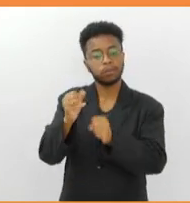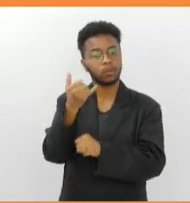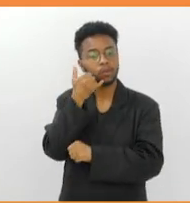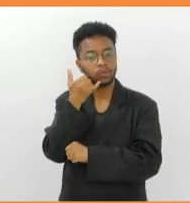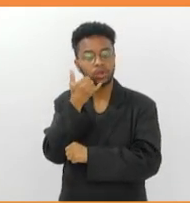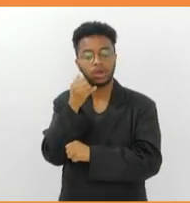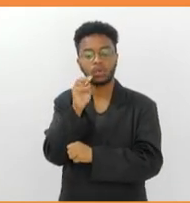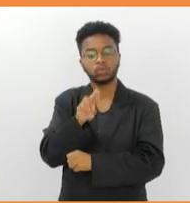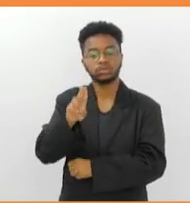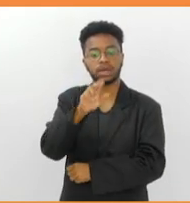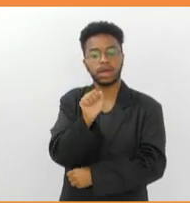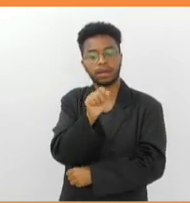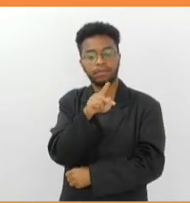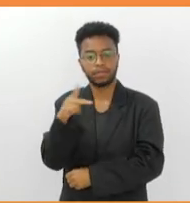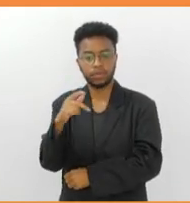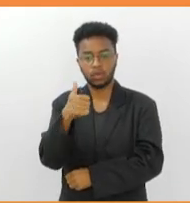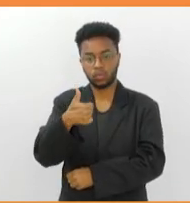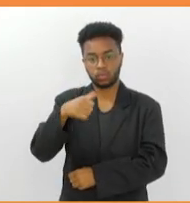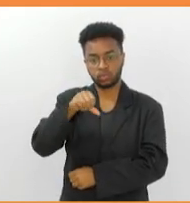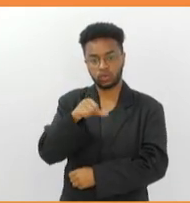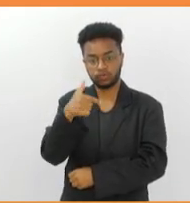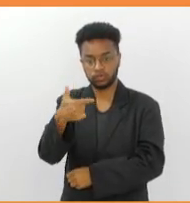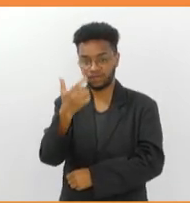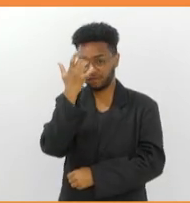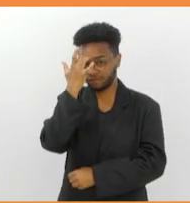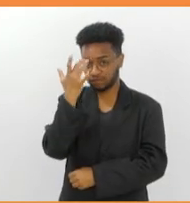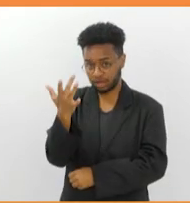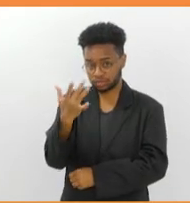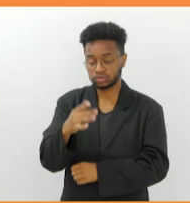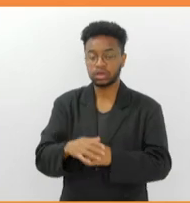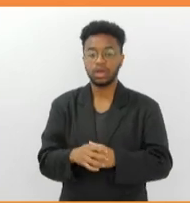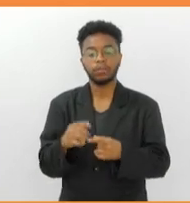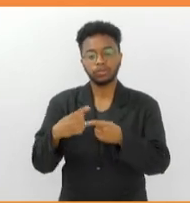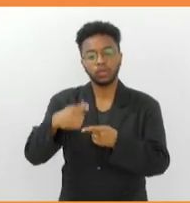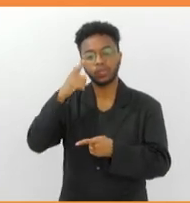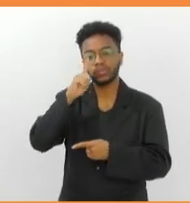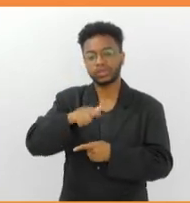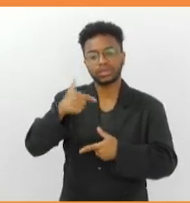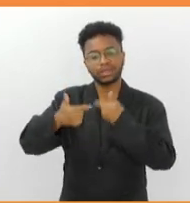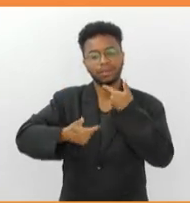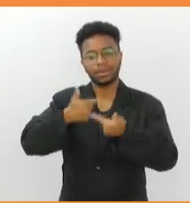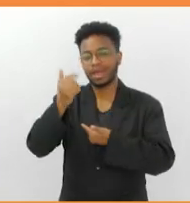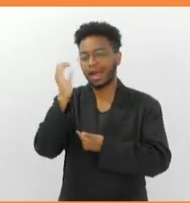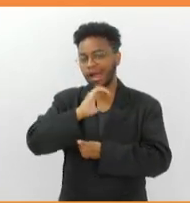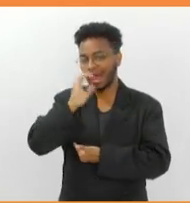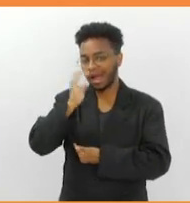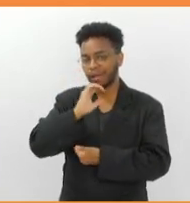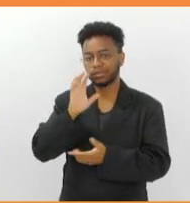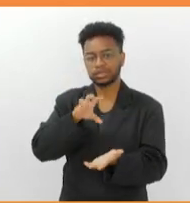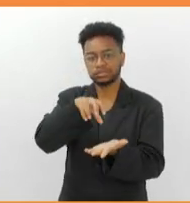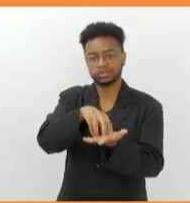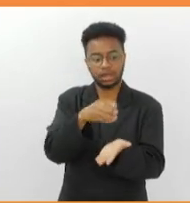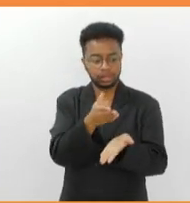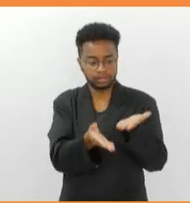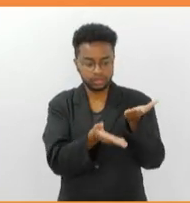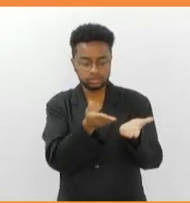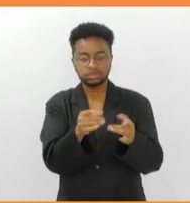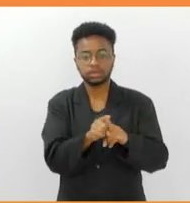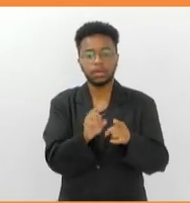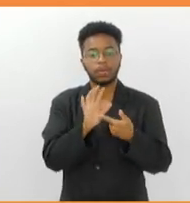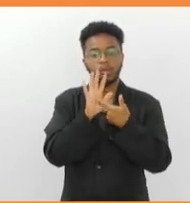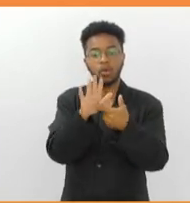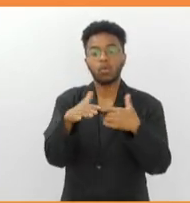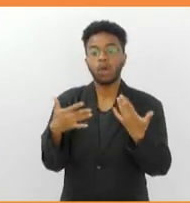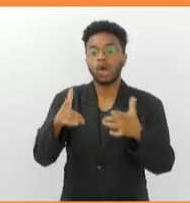pelo aplicativo 192 Fácil, que agiliza o trabalho da central de atendimento, fornecendo a